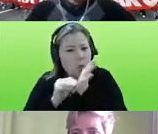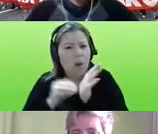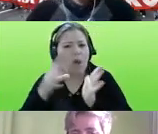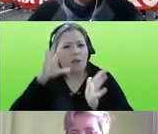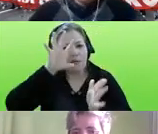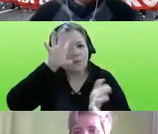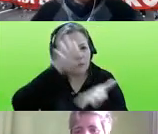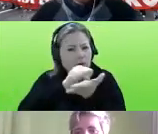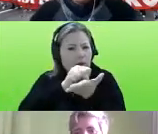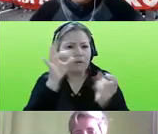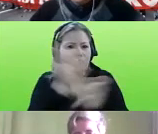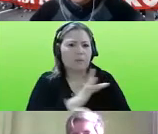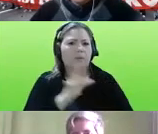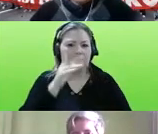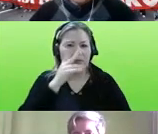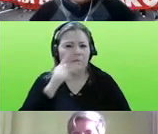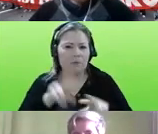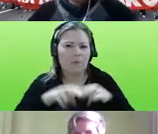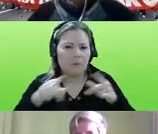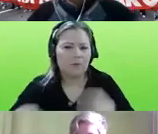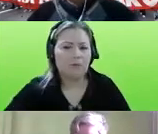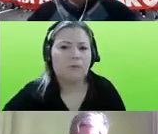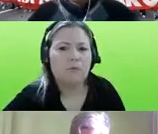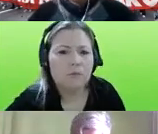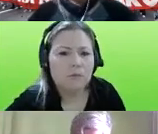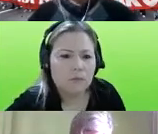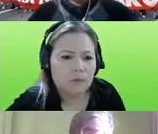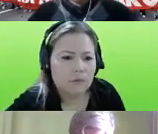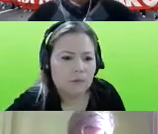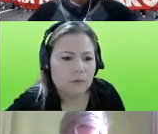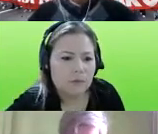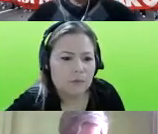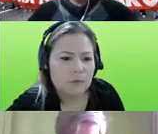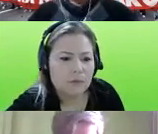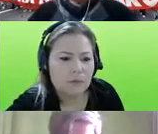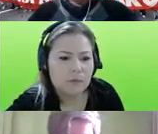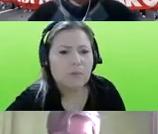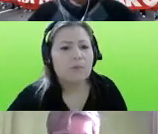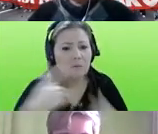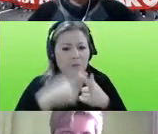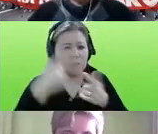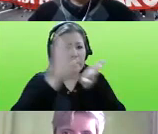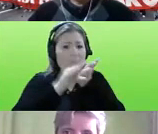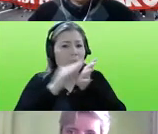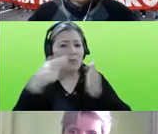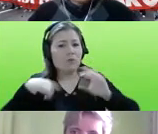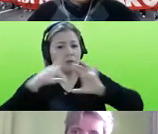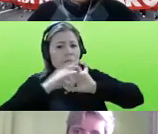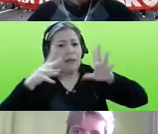registrado, né, inclusive esse primeiro encontro está sendo gravado aqui, eu vou disponibilizar para todo